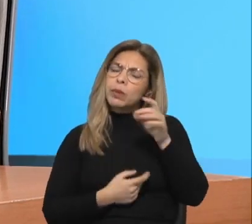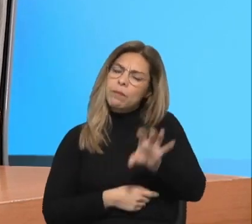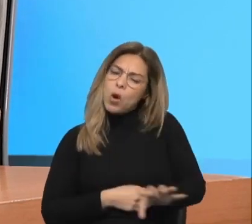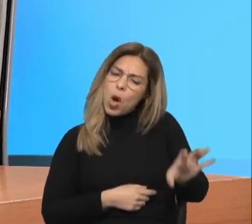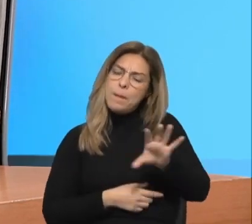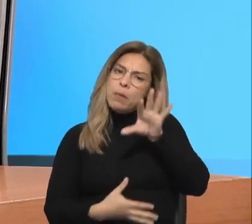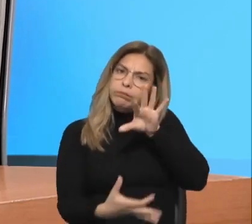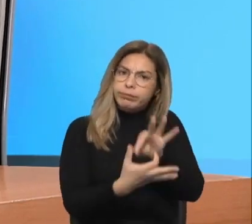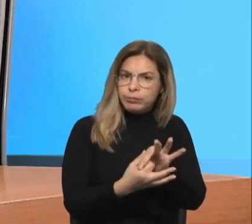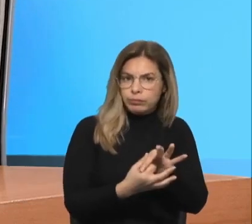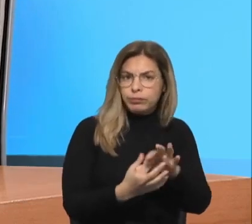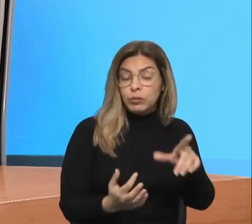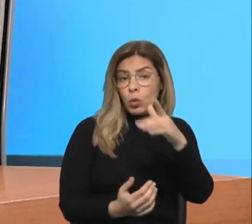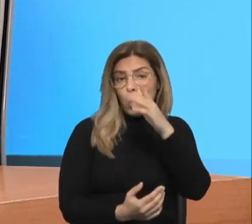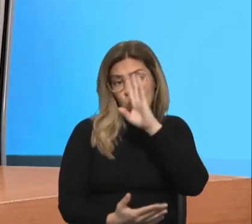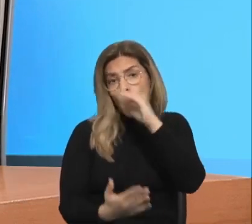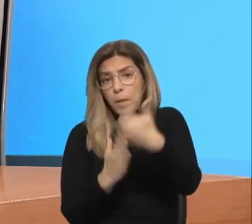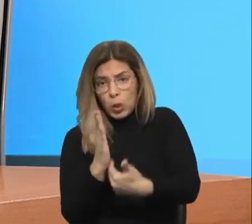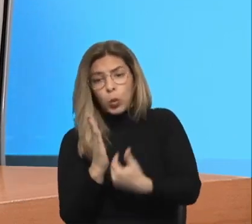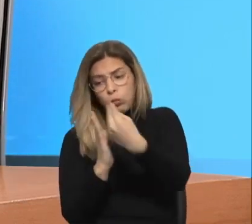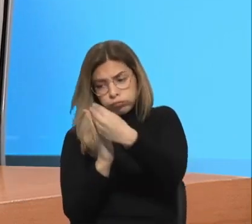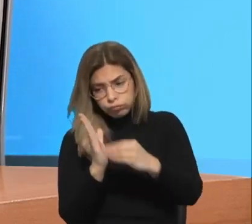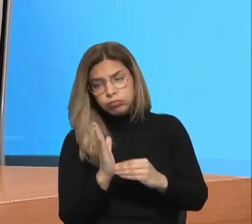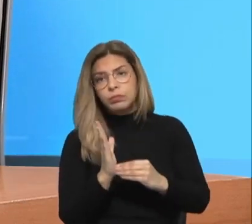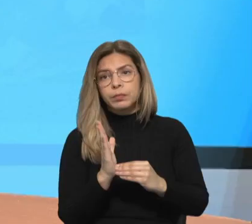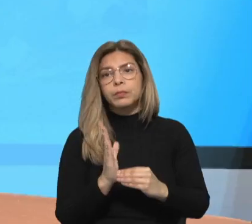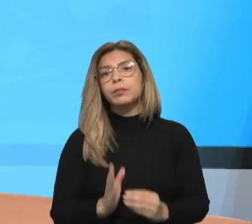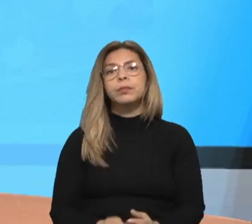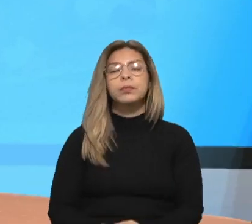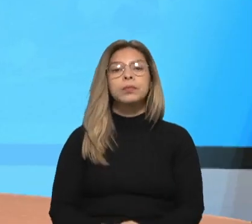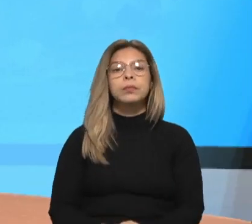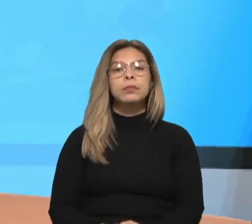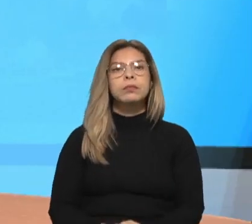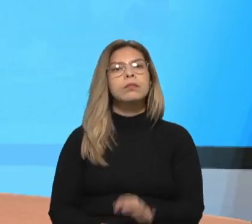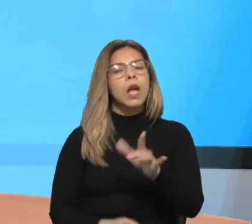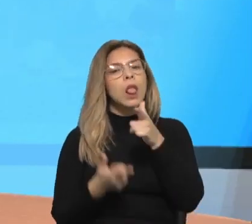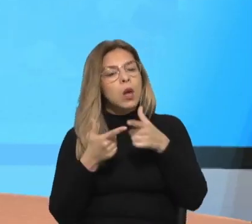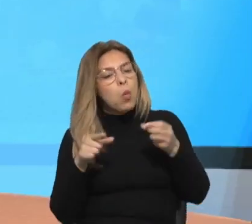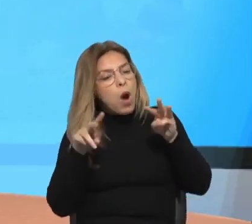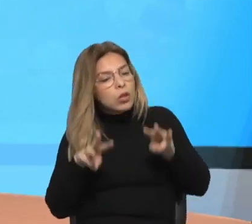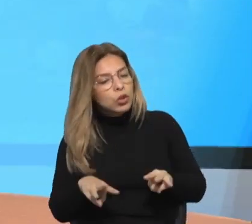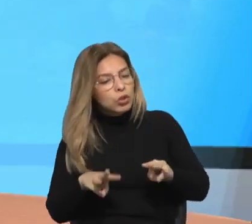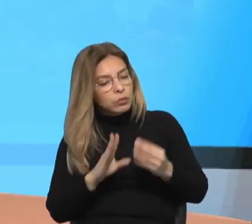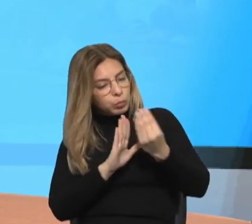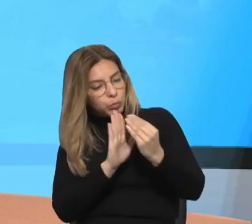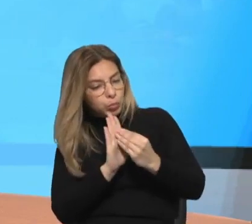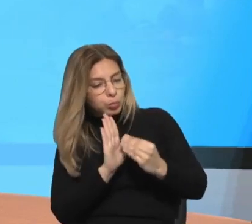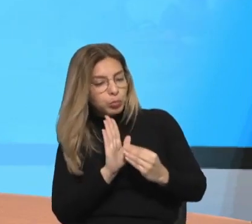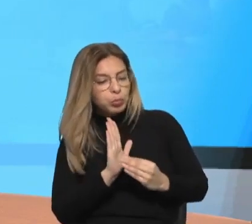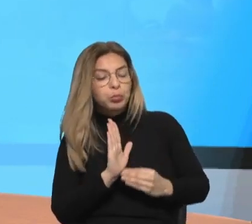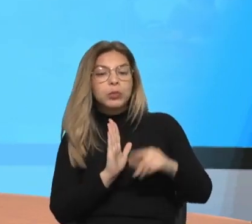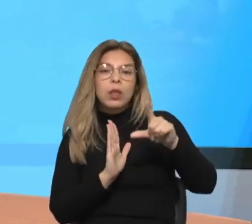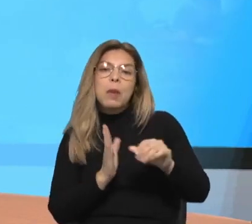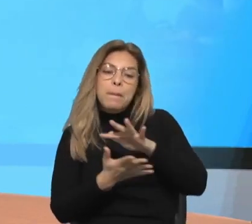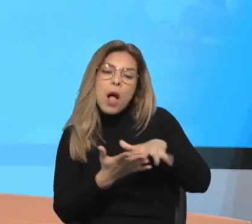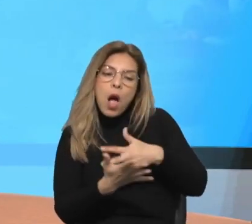deste documento final saído da Assembleia. E, curiosamente, com uma linguagem e estratégia, diria, que nem sempre